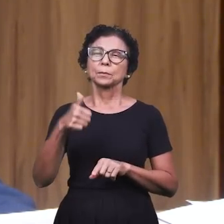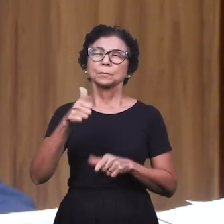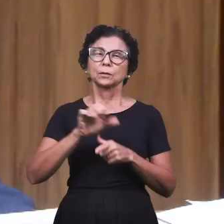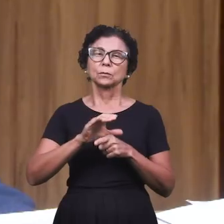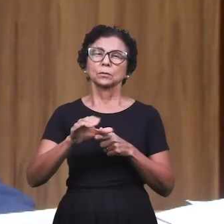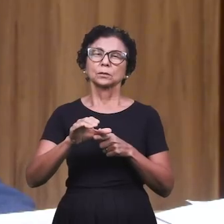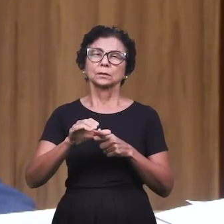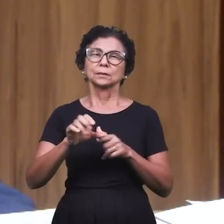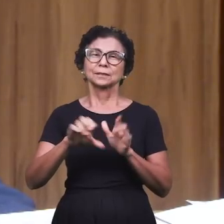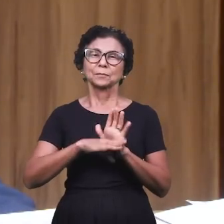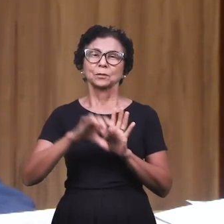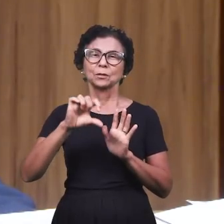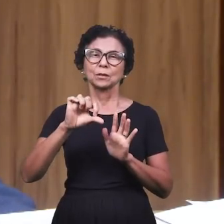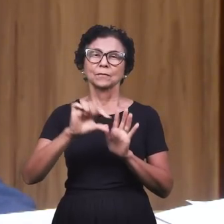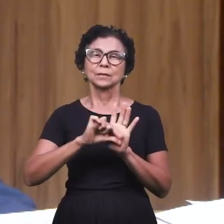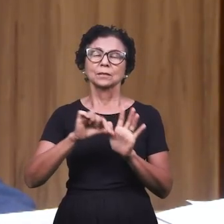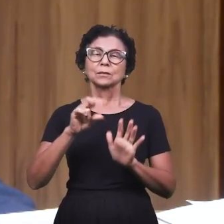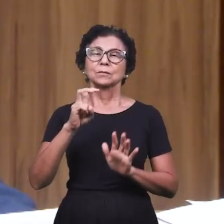9,5 fala que Pedro,